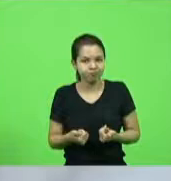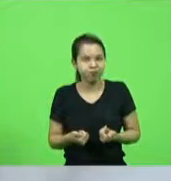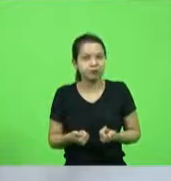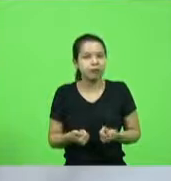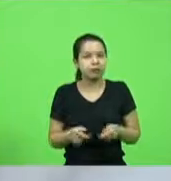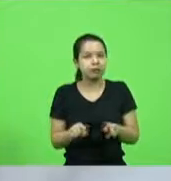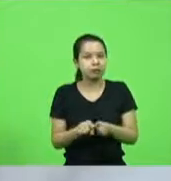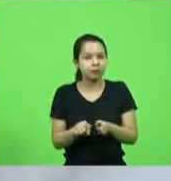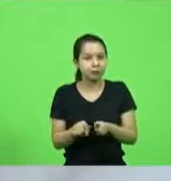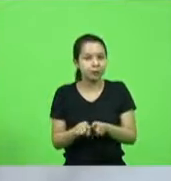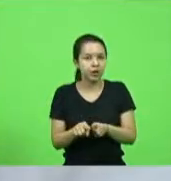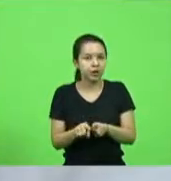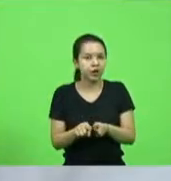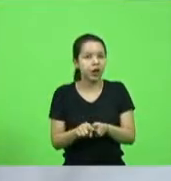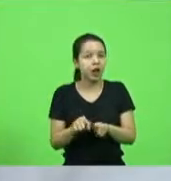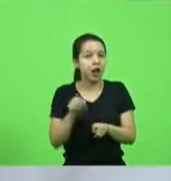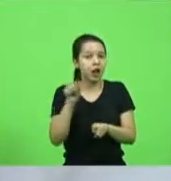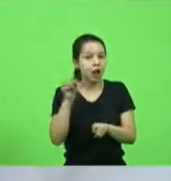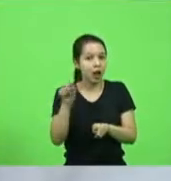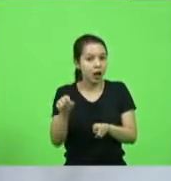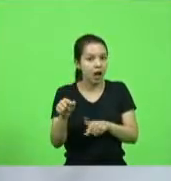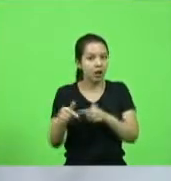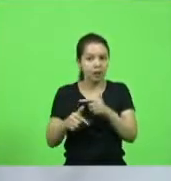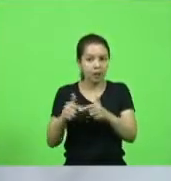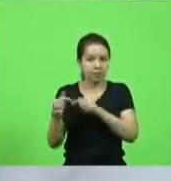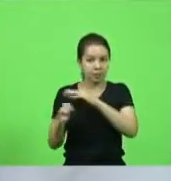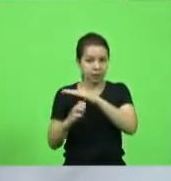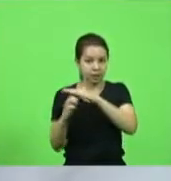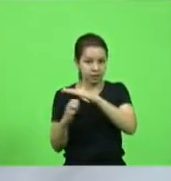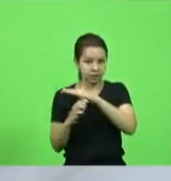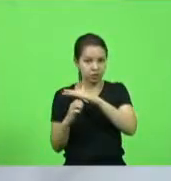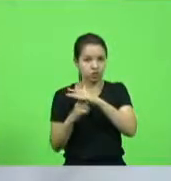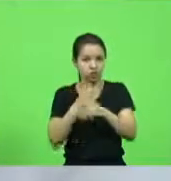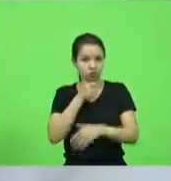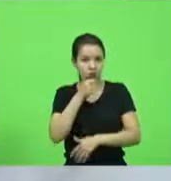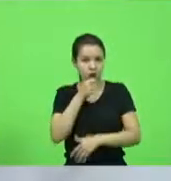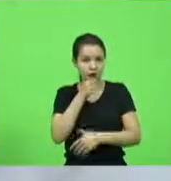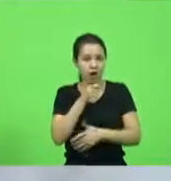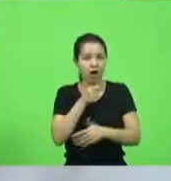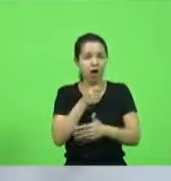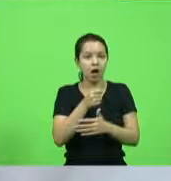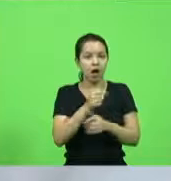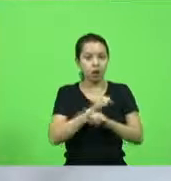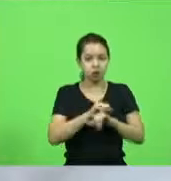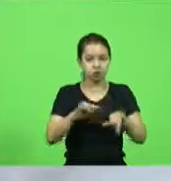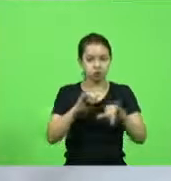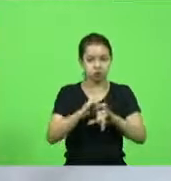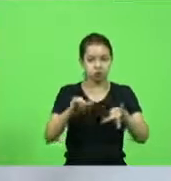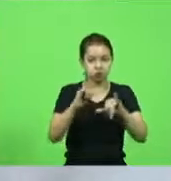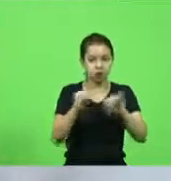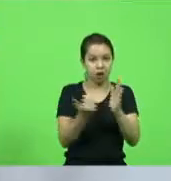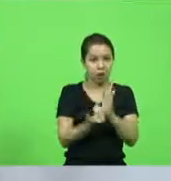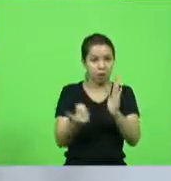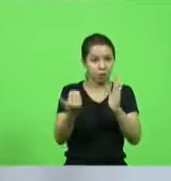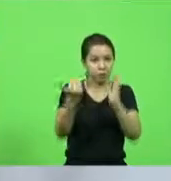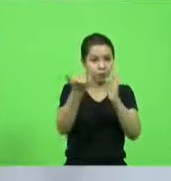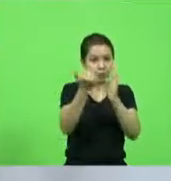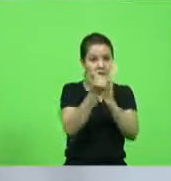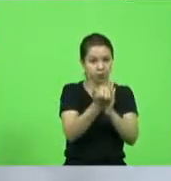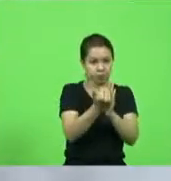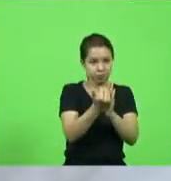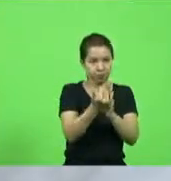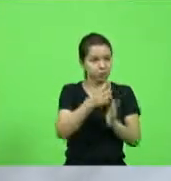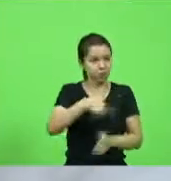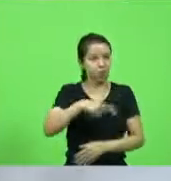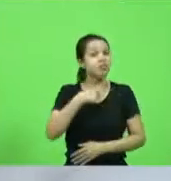jornal aumentou a sua divulgação e nós desejamos, tanto ao Flávio quanto aos profissionais, que